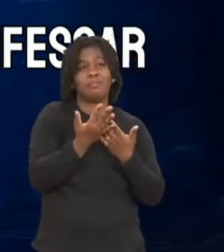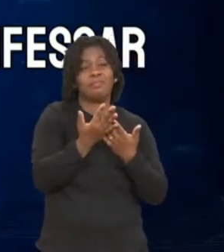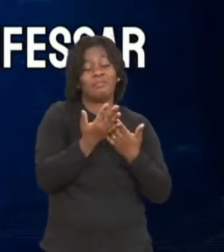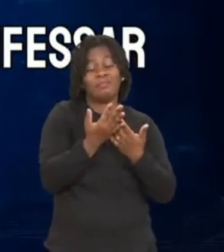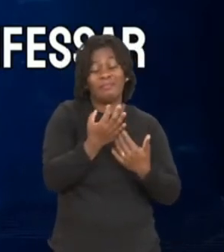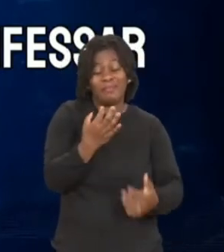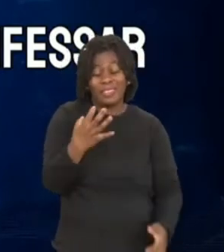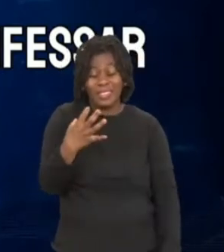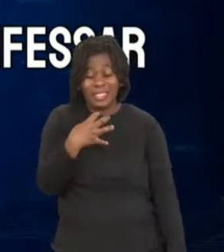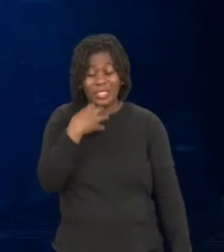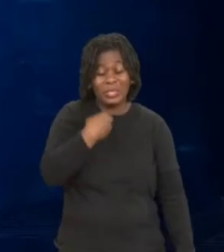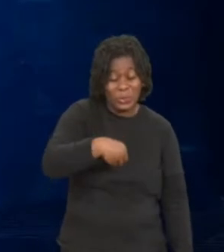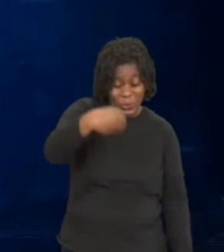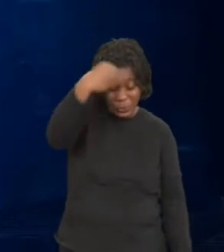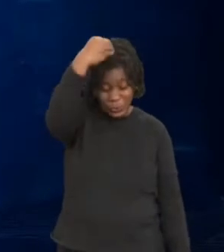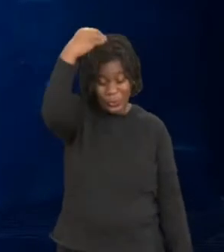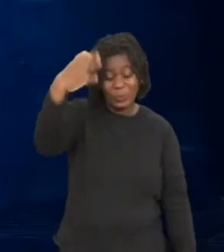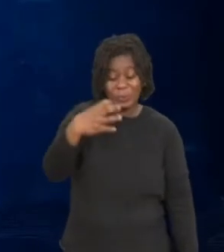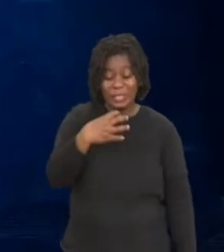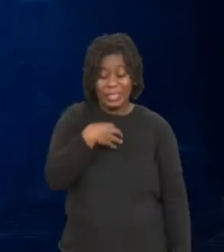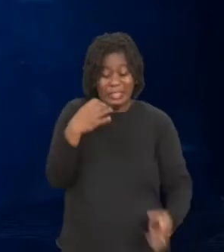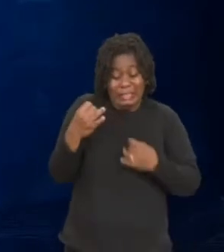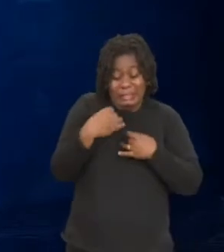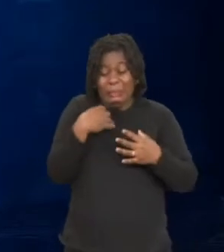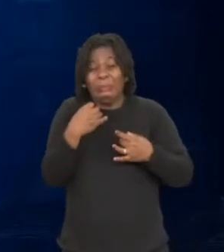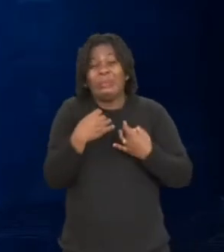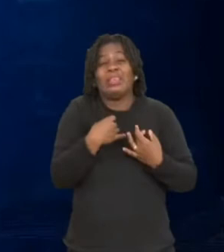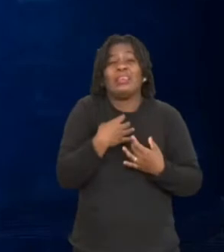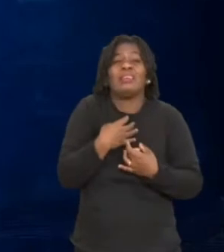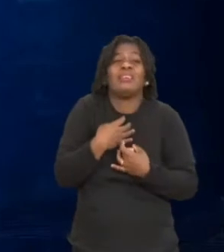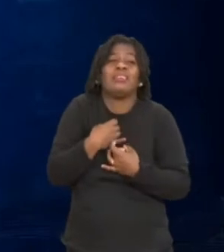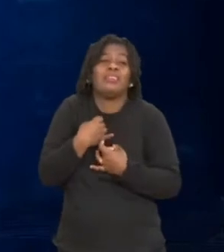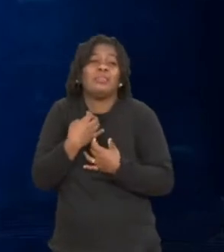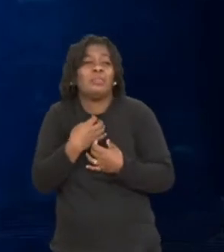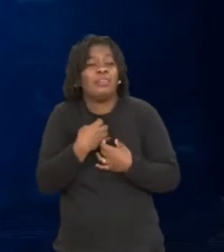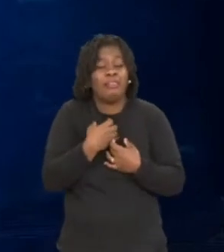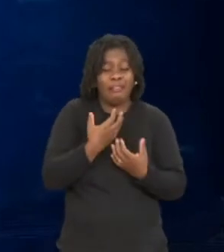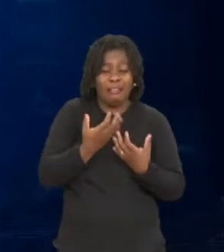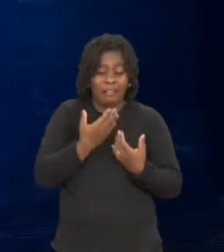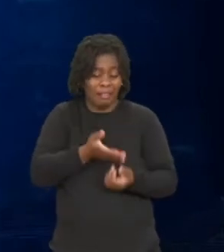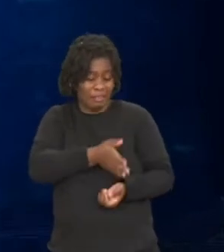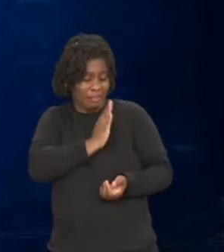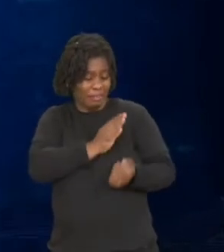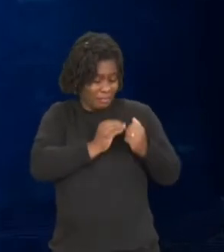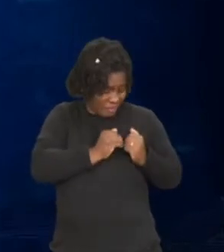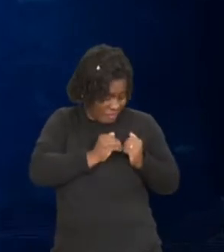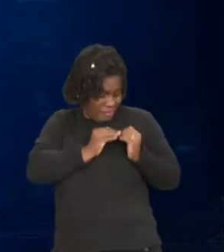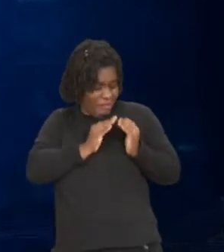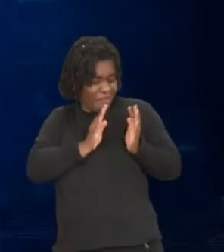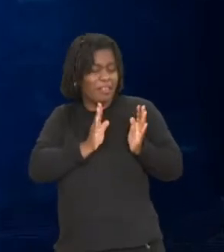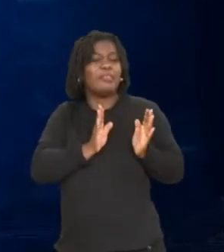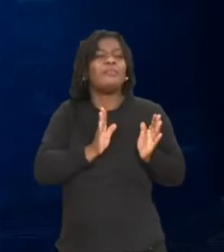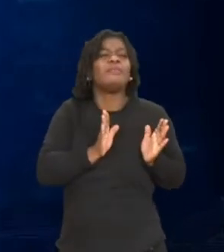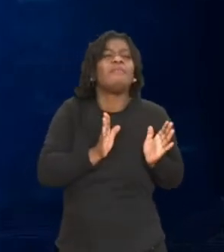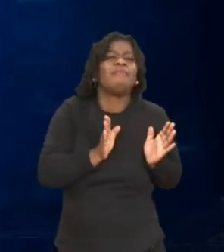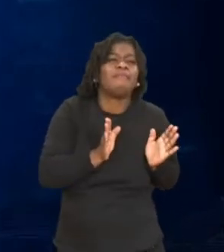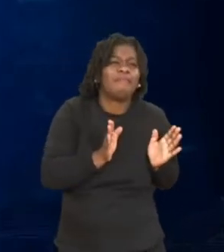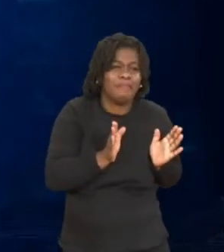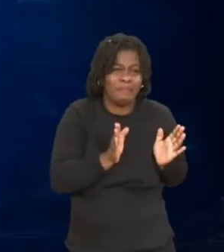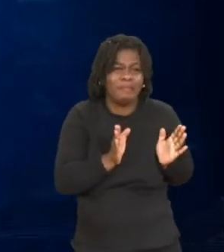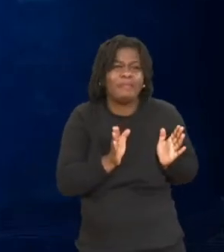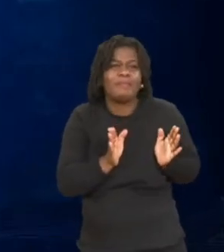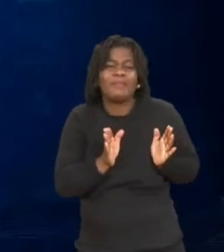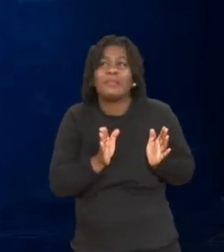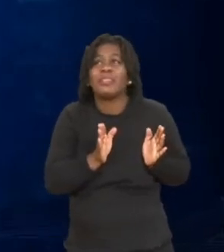culpa, sinto medo. Sinto culpa, sinto medo. Quero abrir meu coração. Quero abrir meu